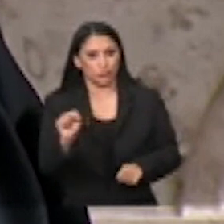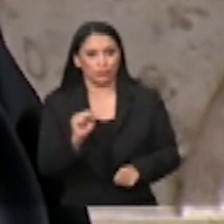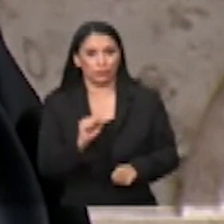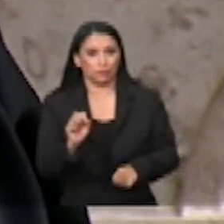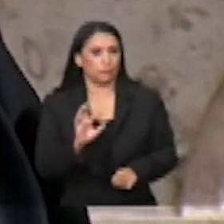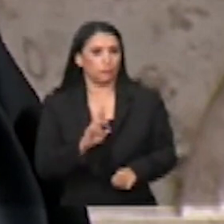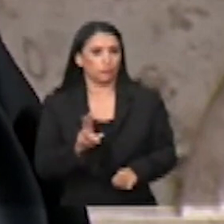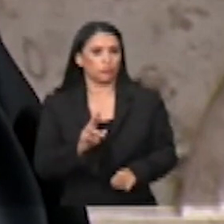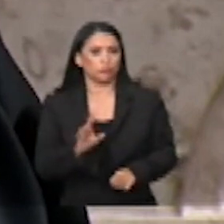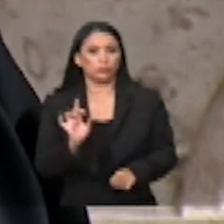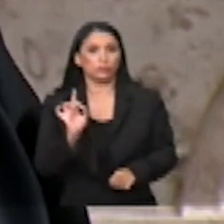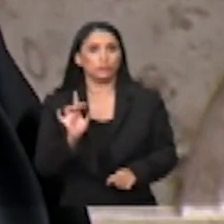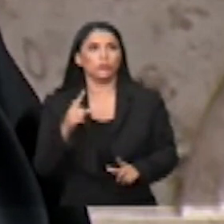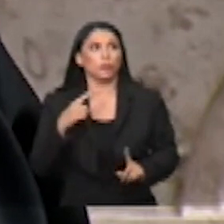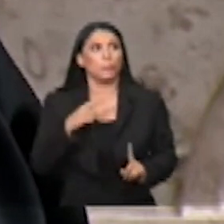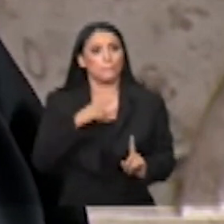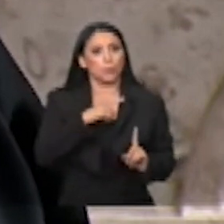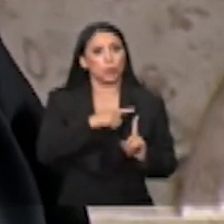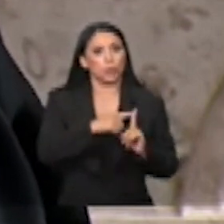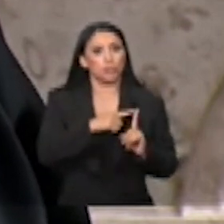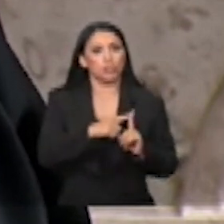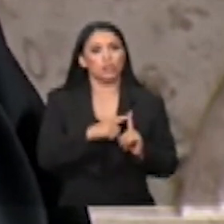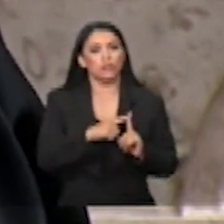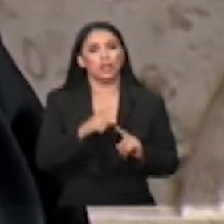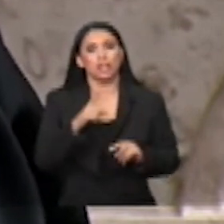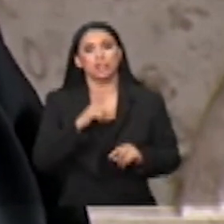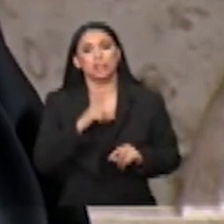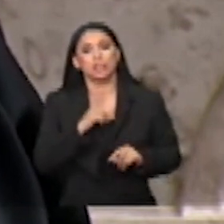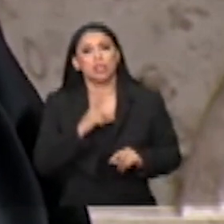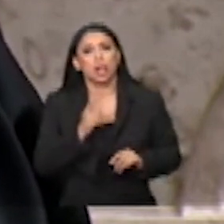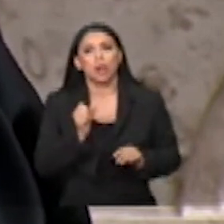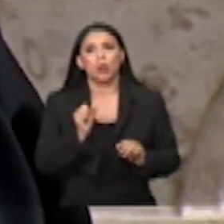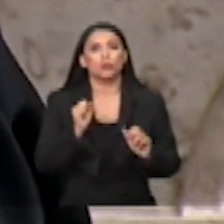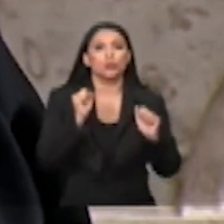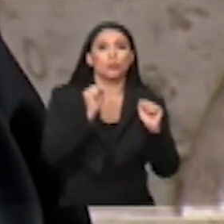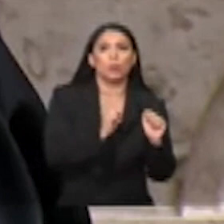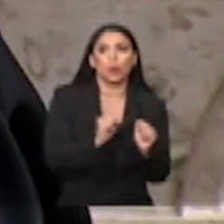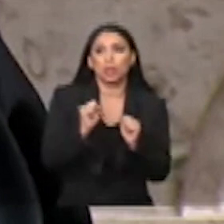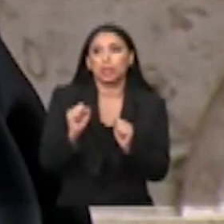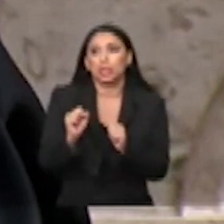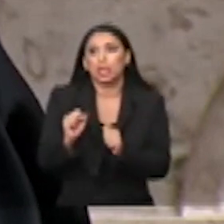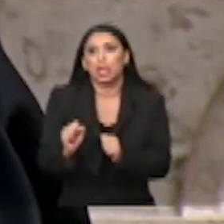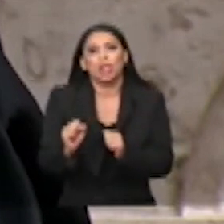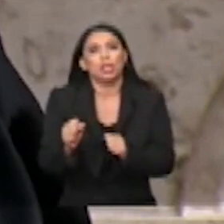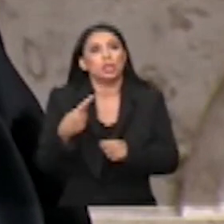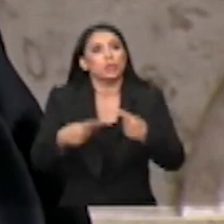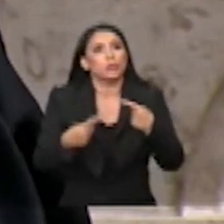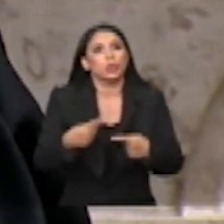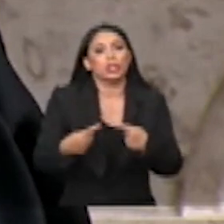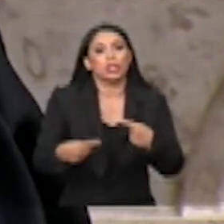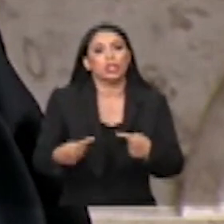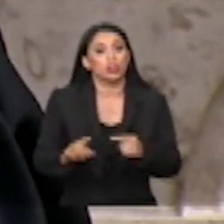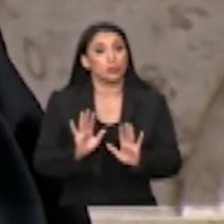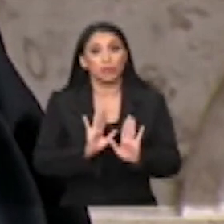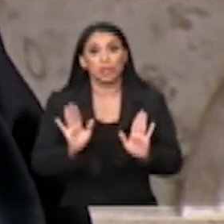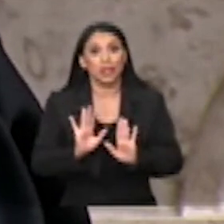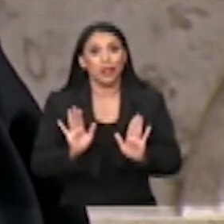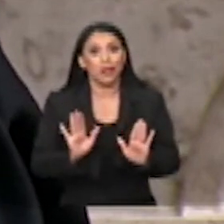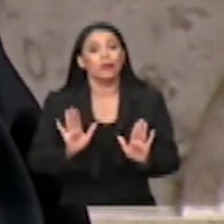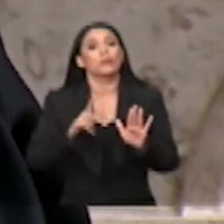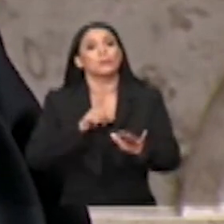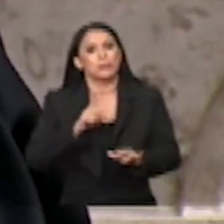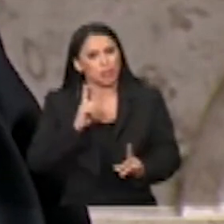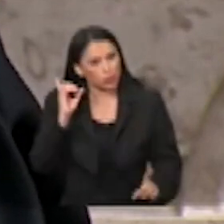simples positivação do ideário de poderes políticos pré-constituídos, mas do encontro e